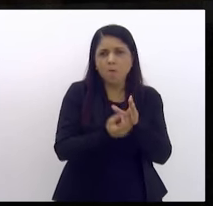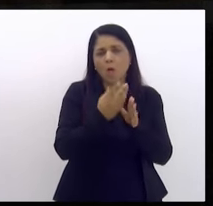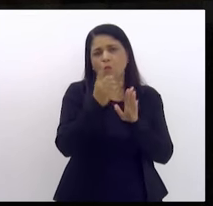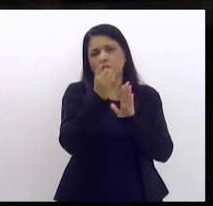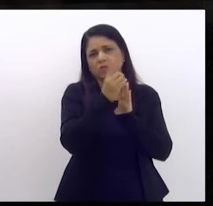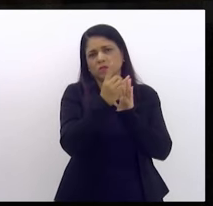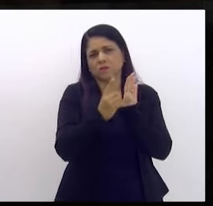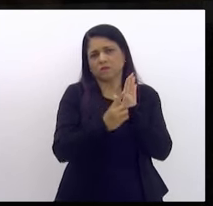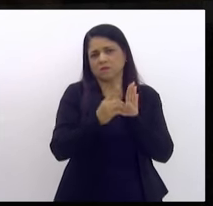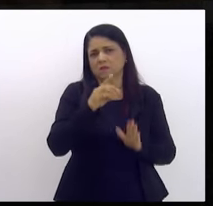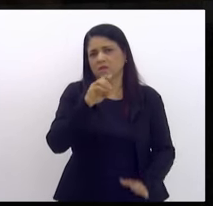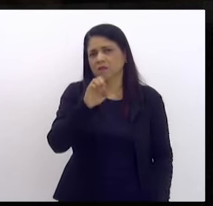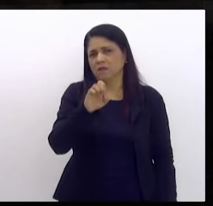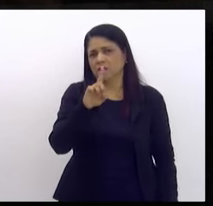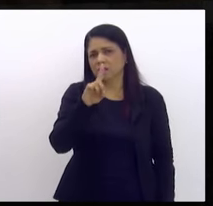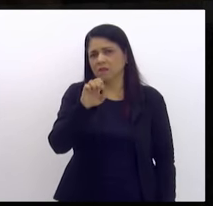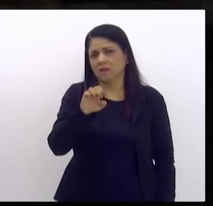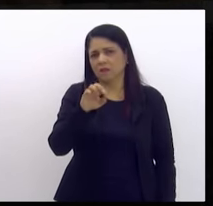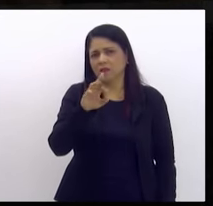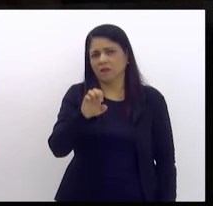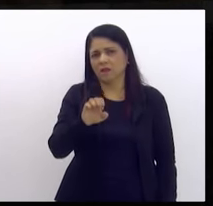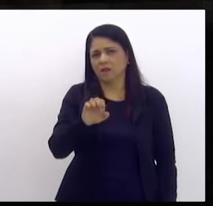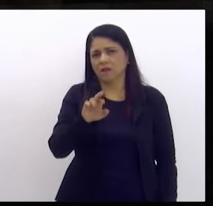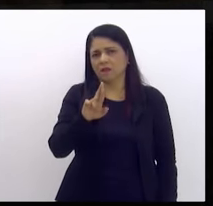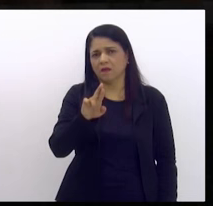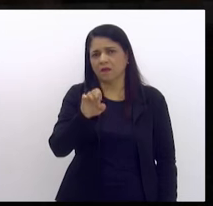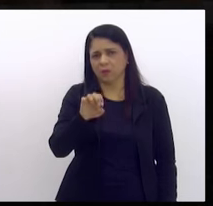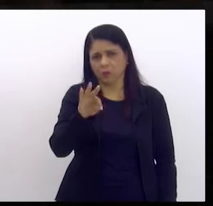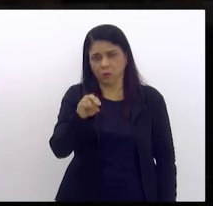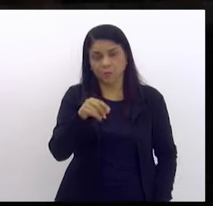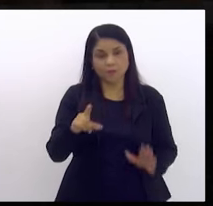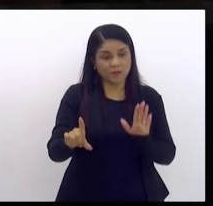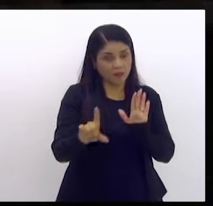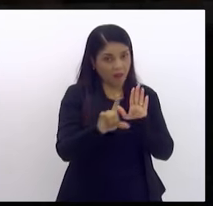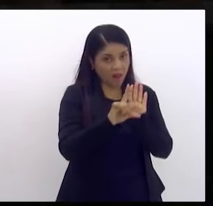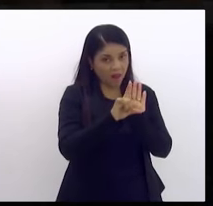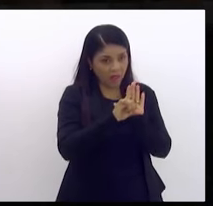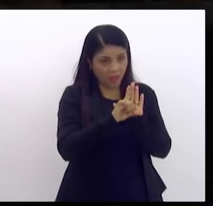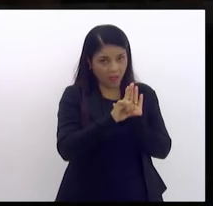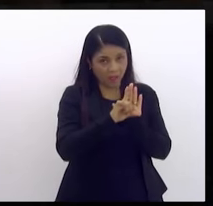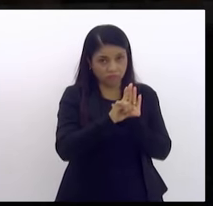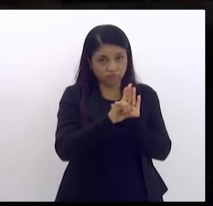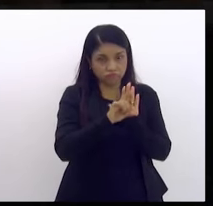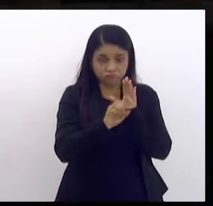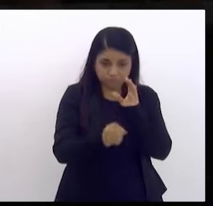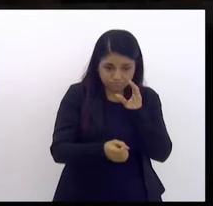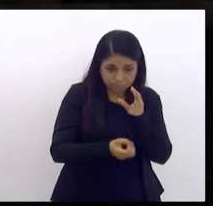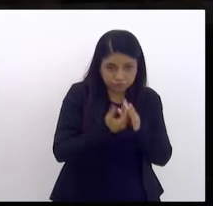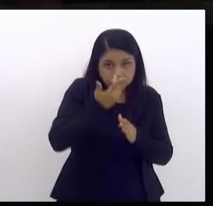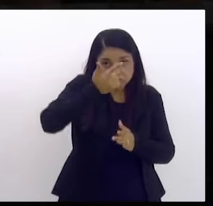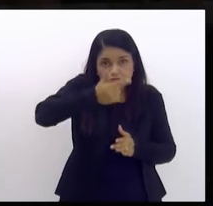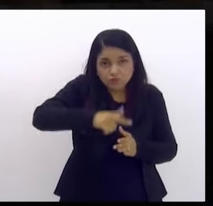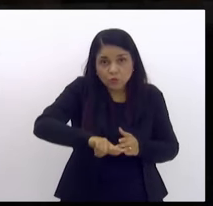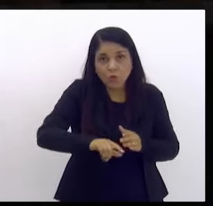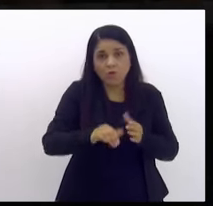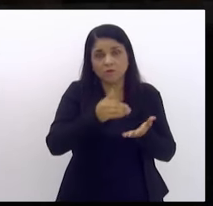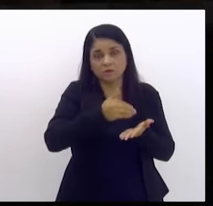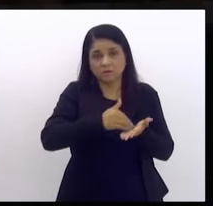decreto. Logo, a lei que recria essas secretarias,